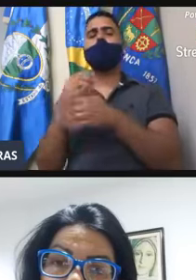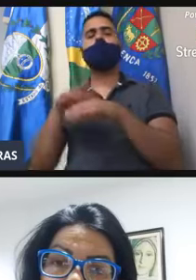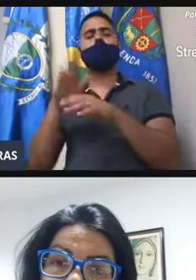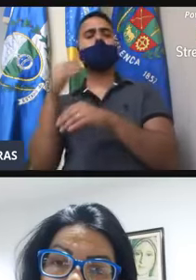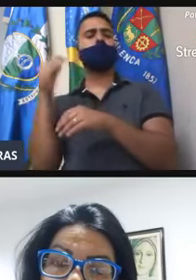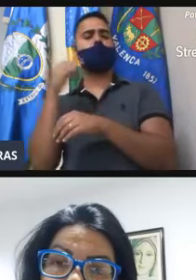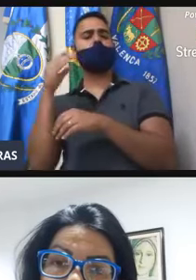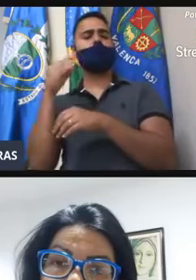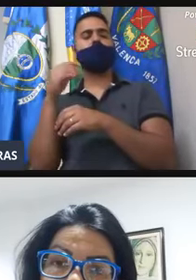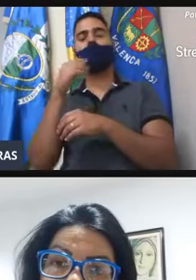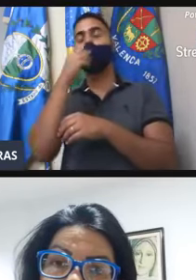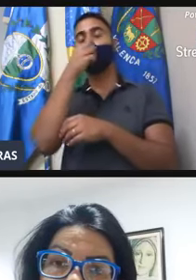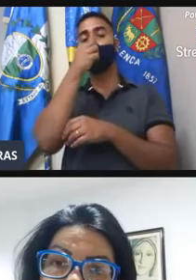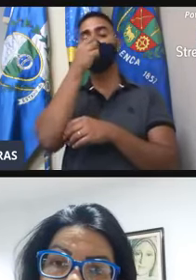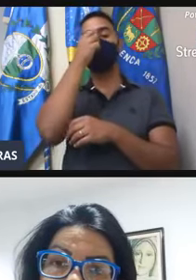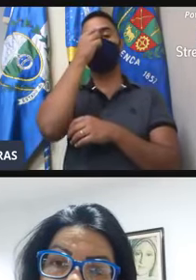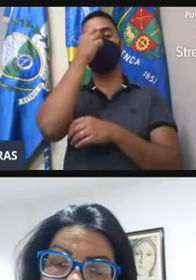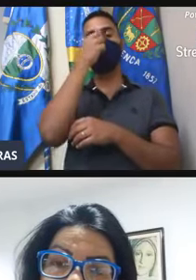contemplado,